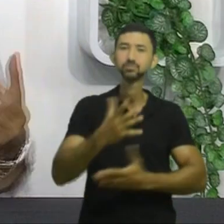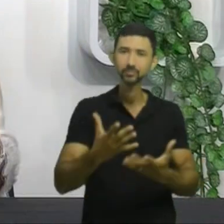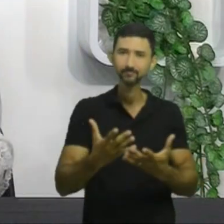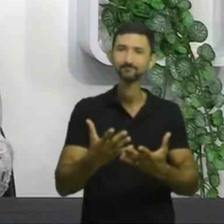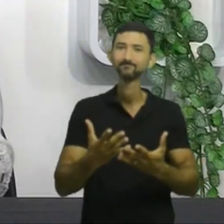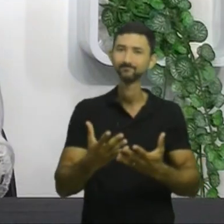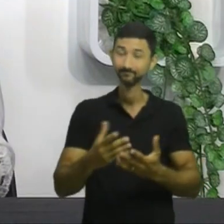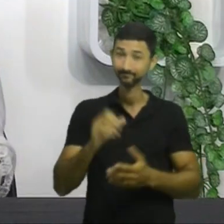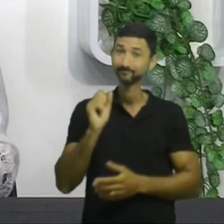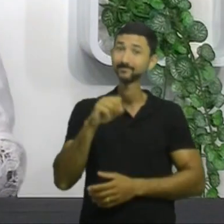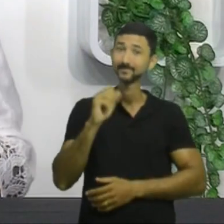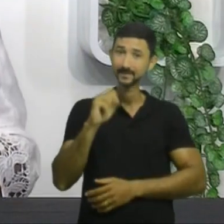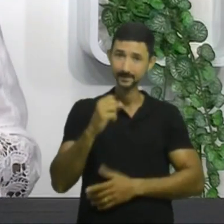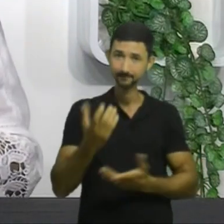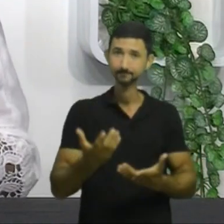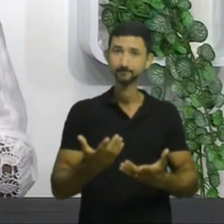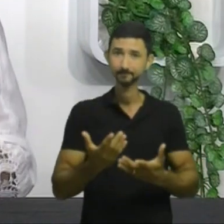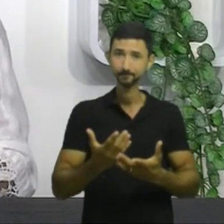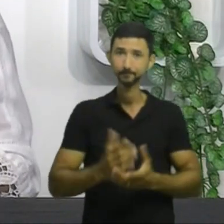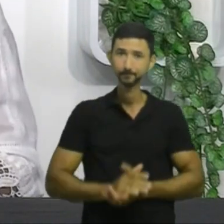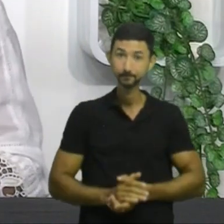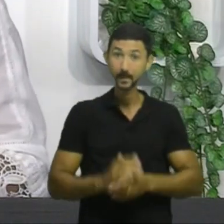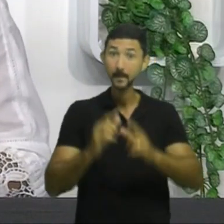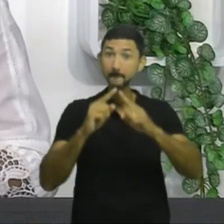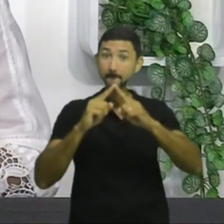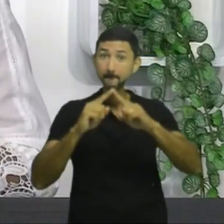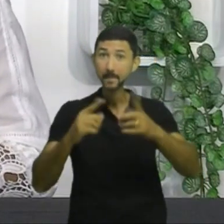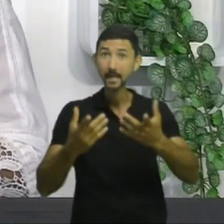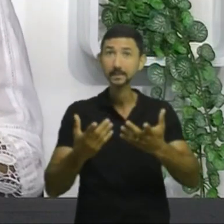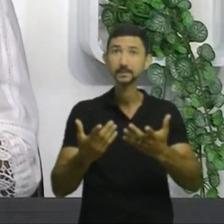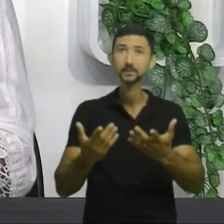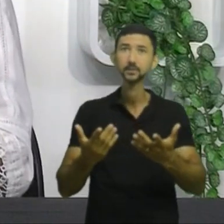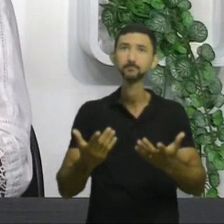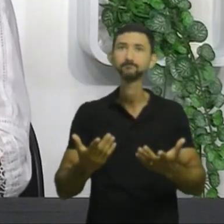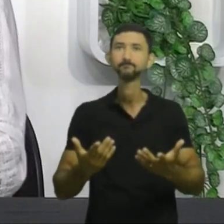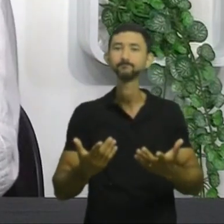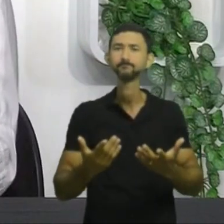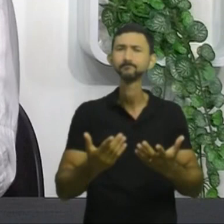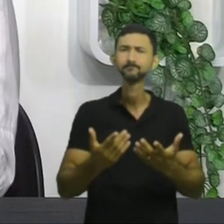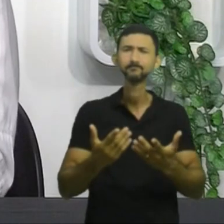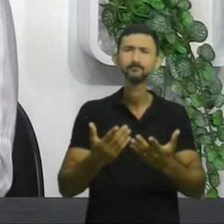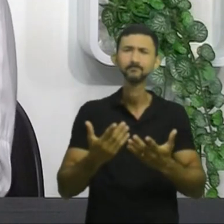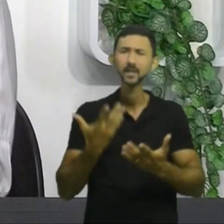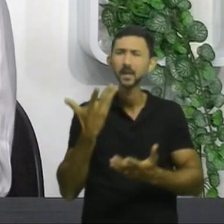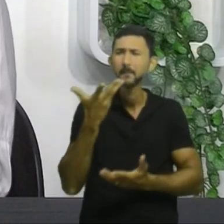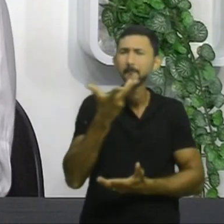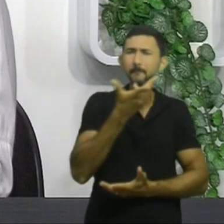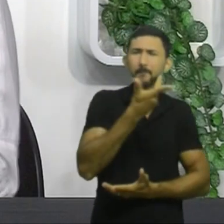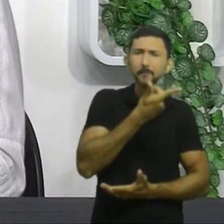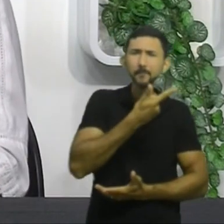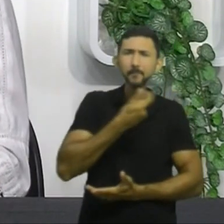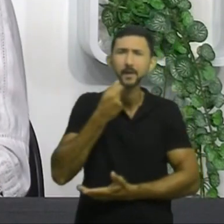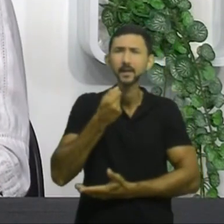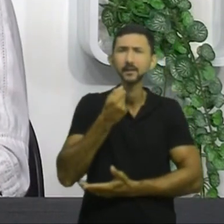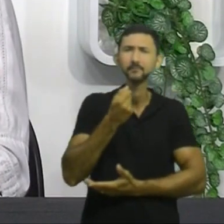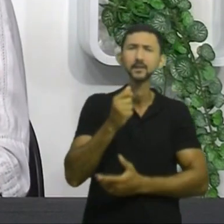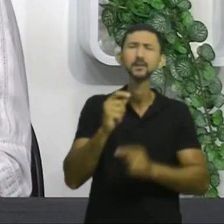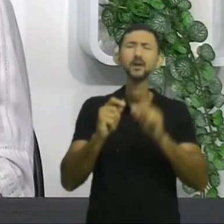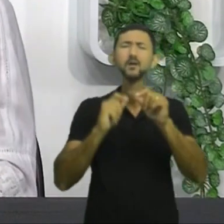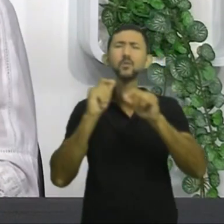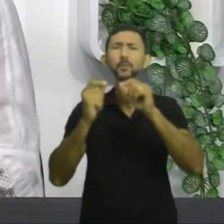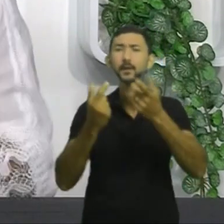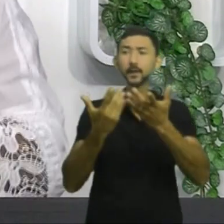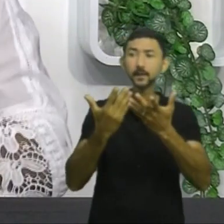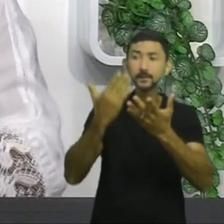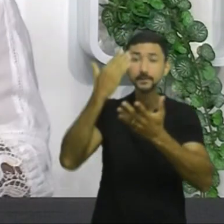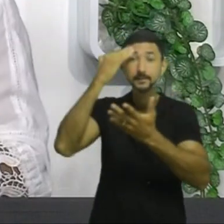nosso ecossistema, né? Porém, a riqueza deles é a gente